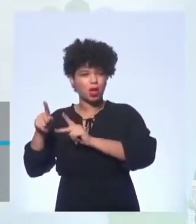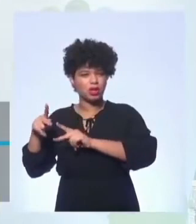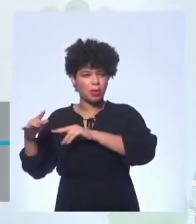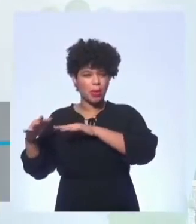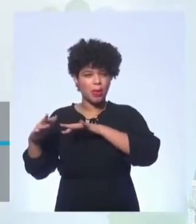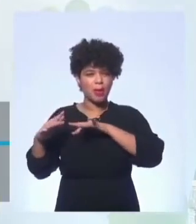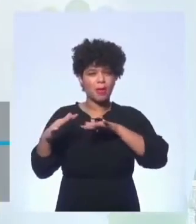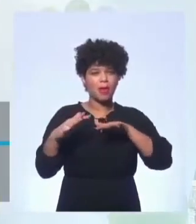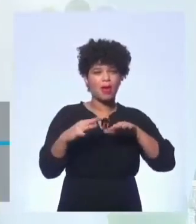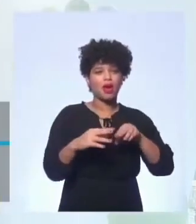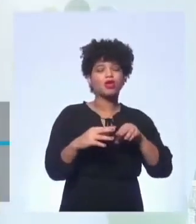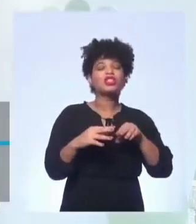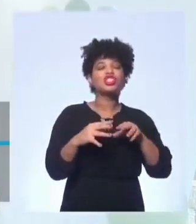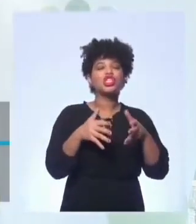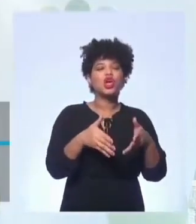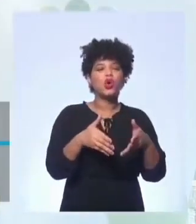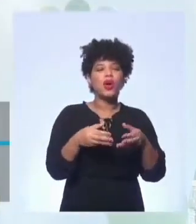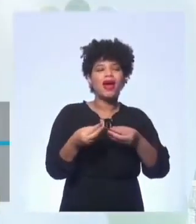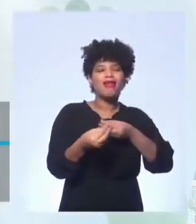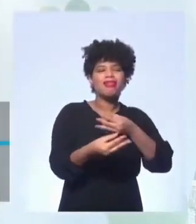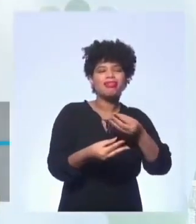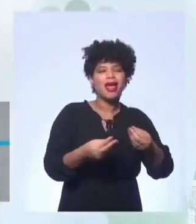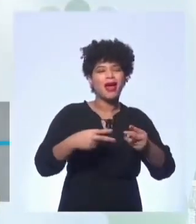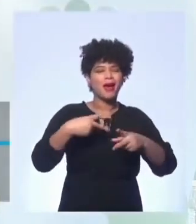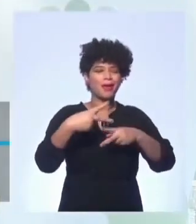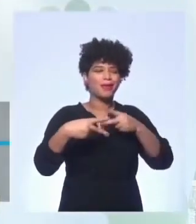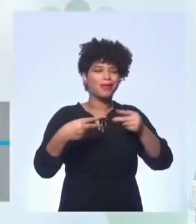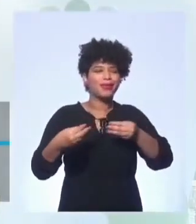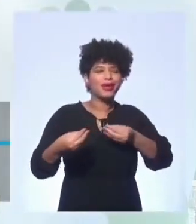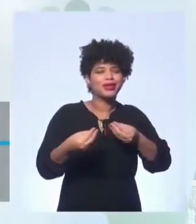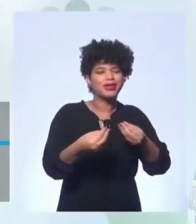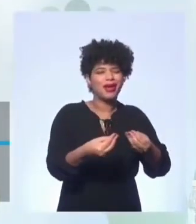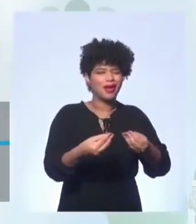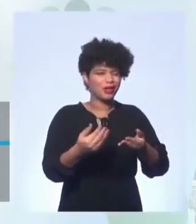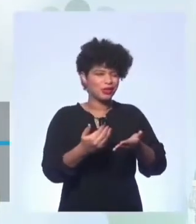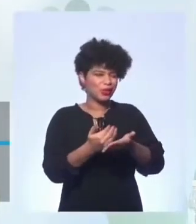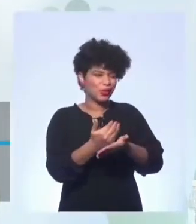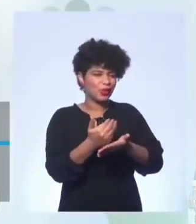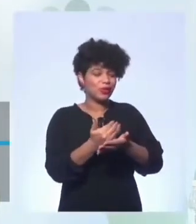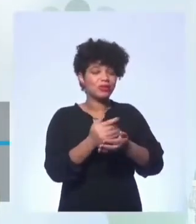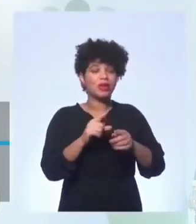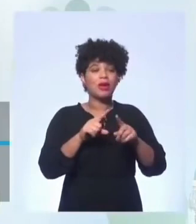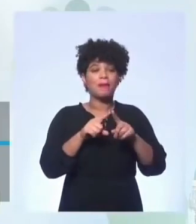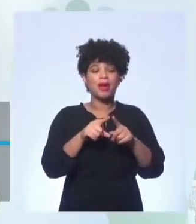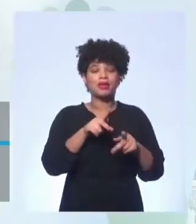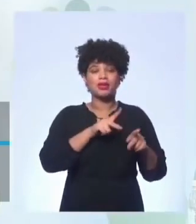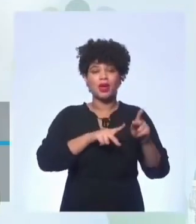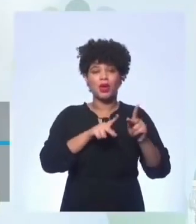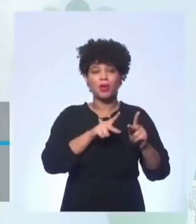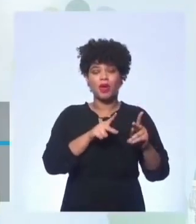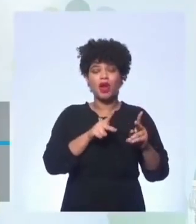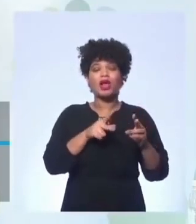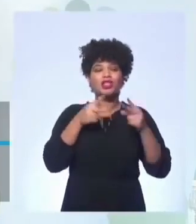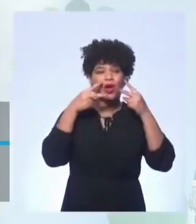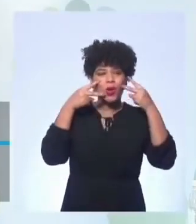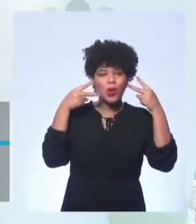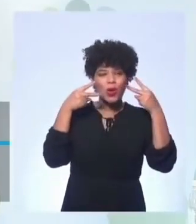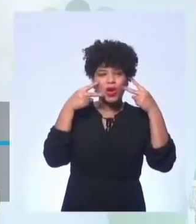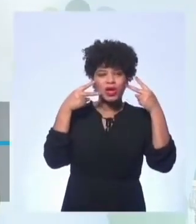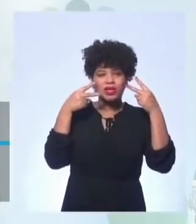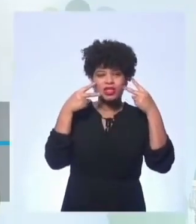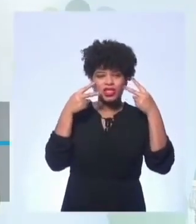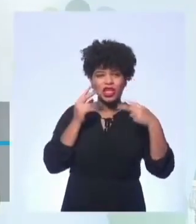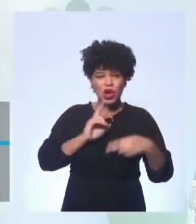presentes, mas que depois, de acordo com algumas respostas, os indígenas foram